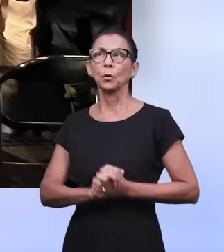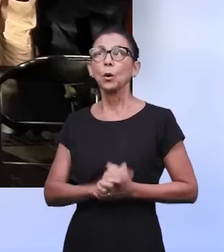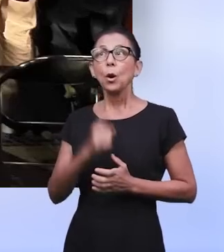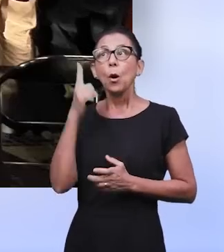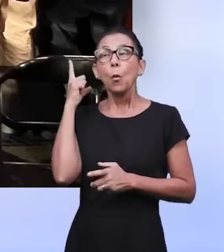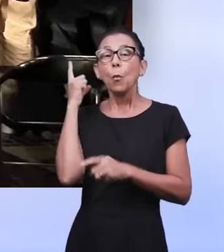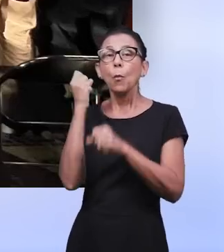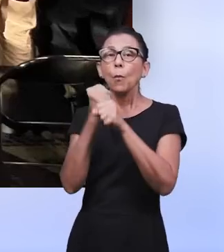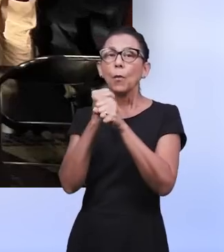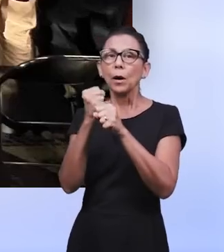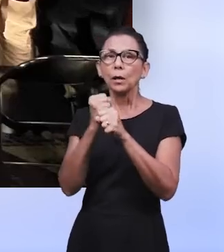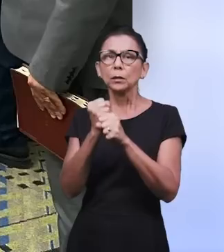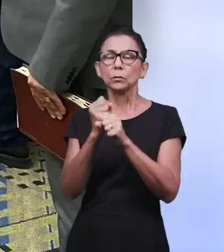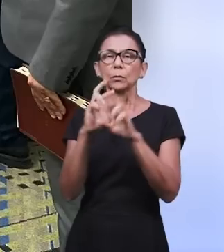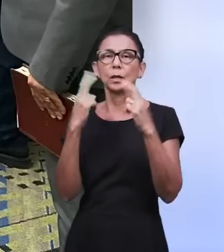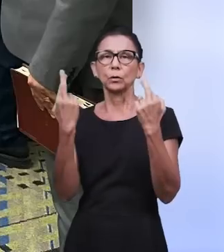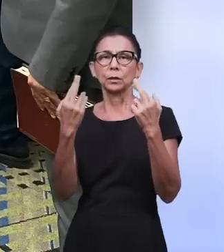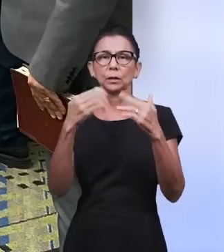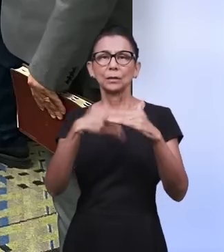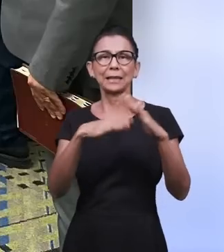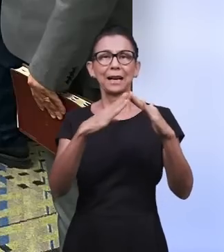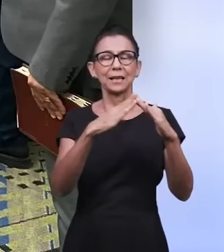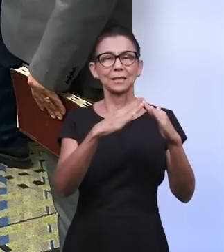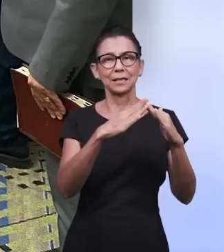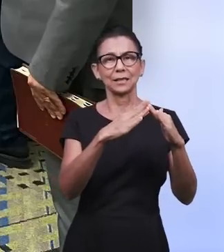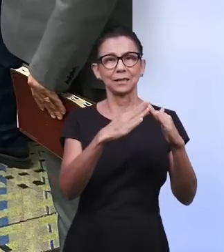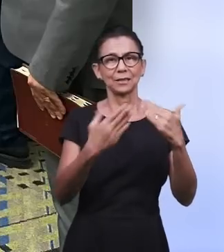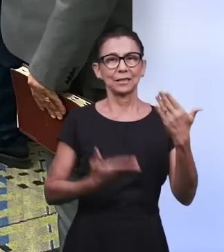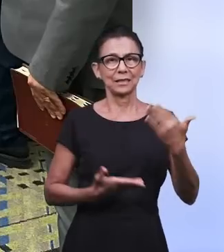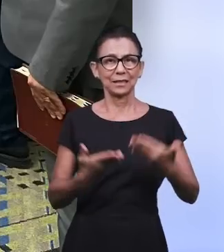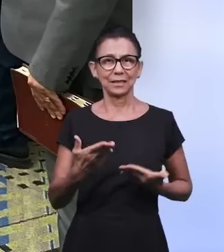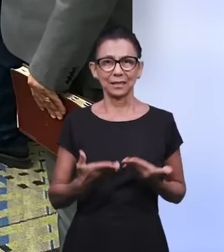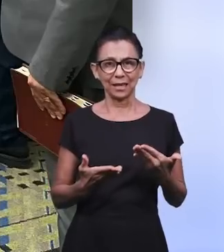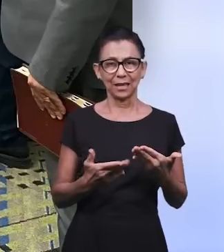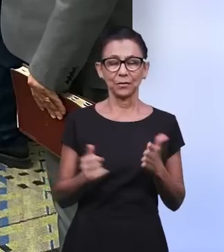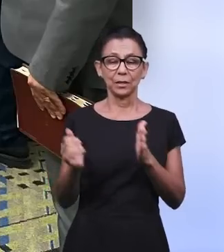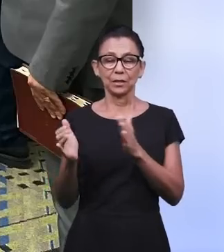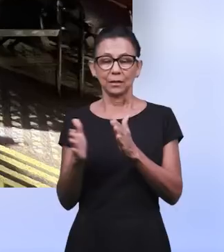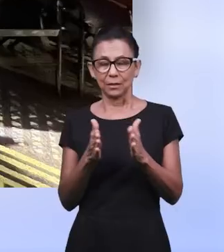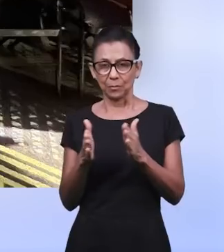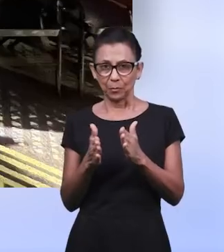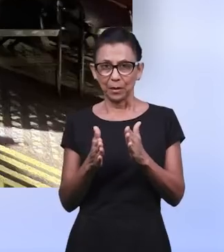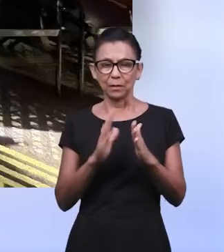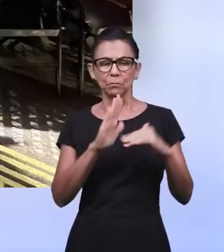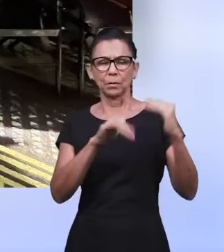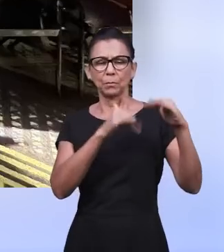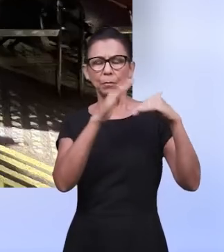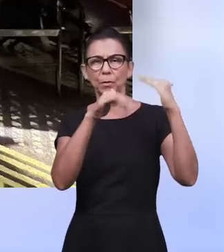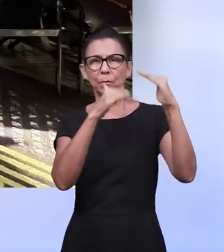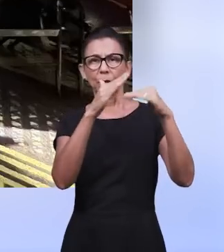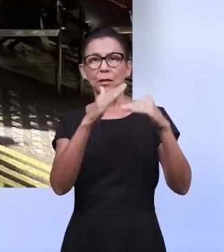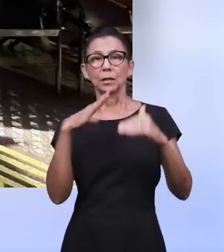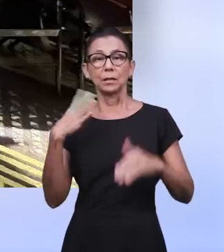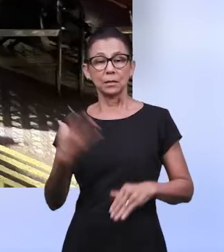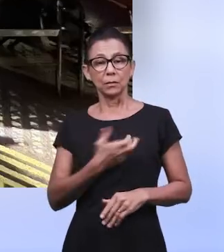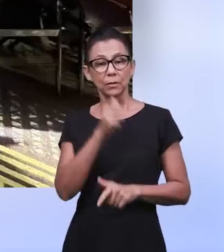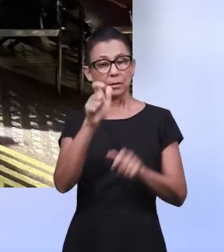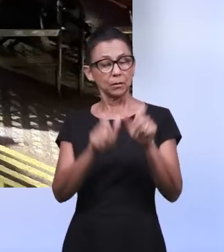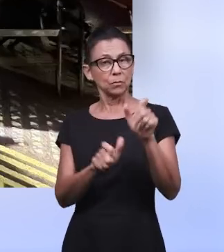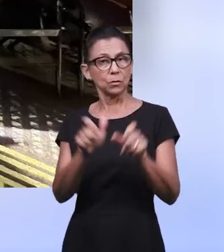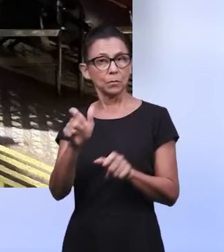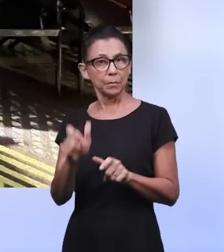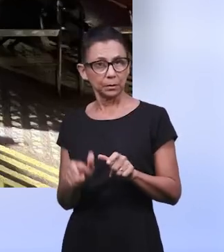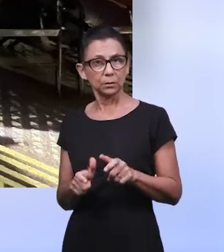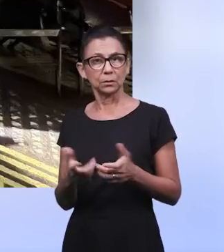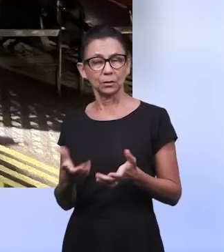um ano se reunindo na casa de um dos membros. Durante este período, o trabalhinho prosperou e o Senhor salvou vidas, conforme